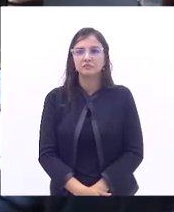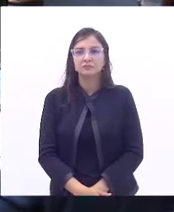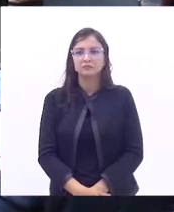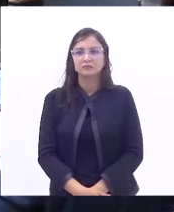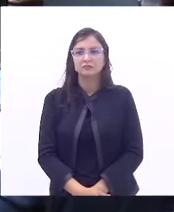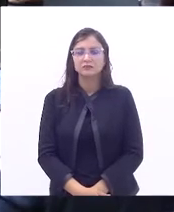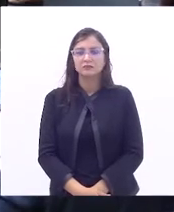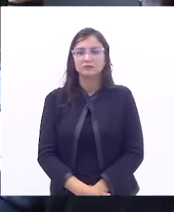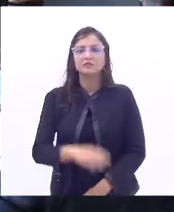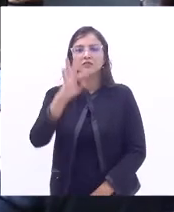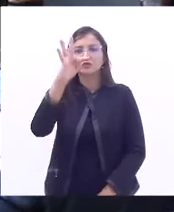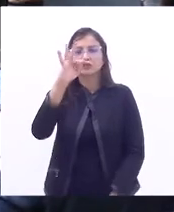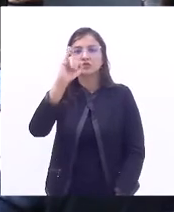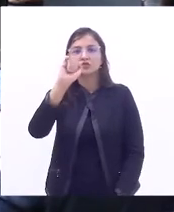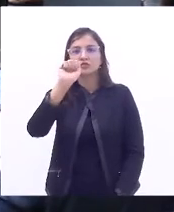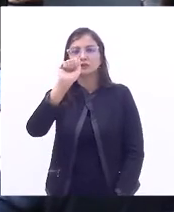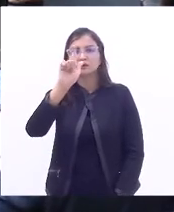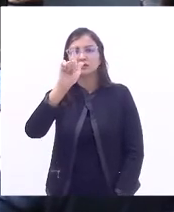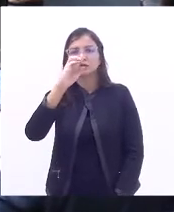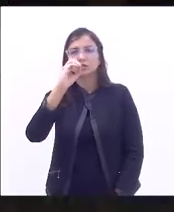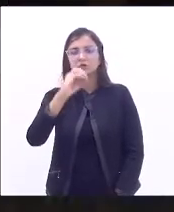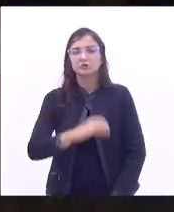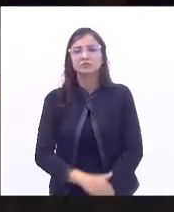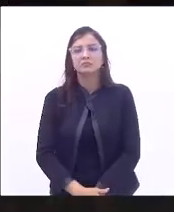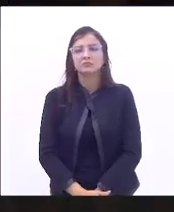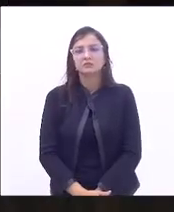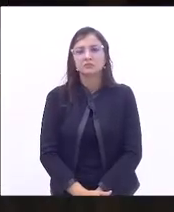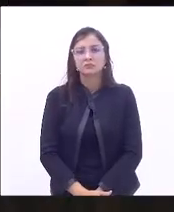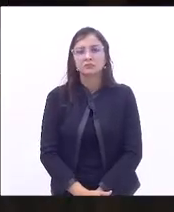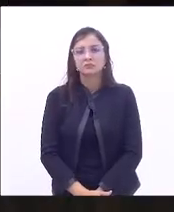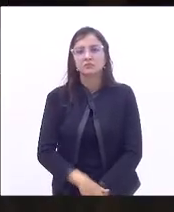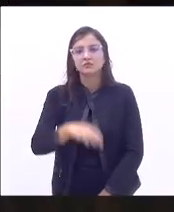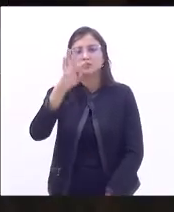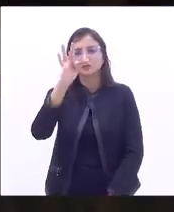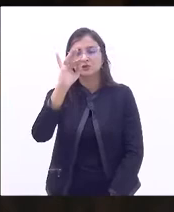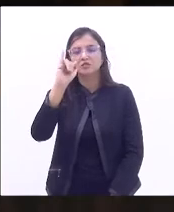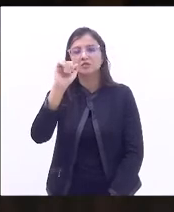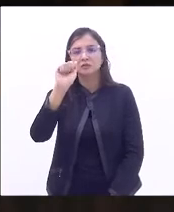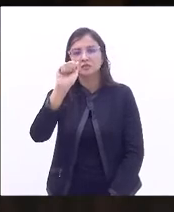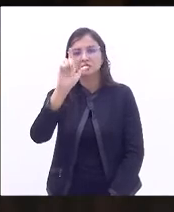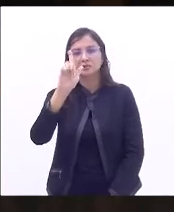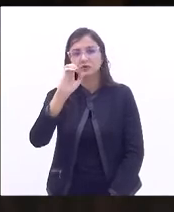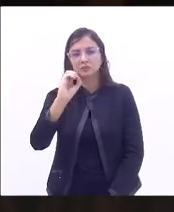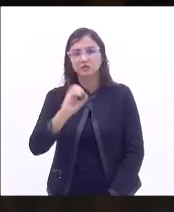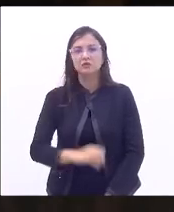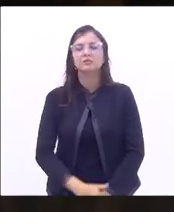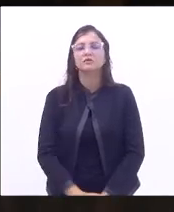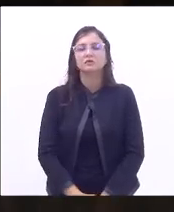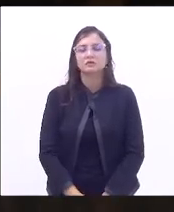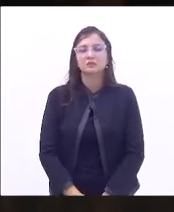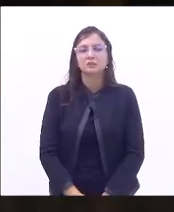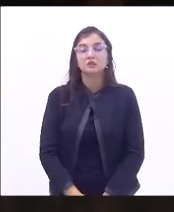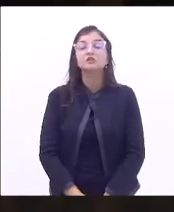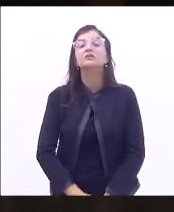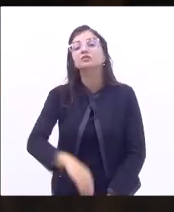Deputado Tiago Pampolha. Deputado Tiago Pampolha. Deputada Tia